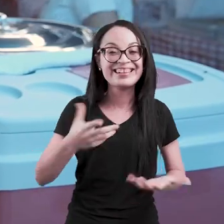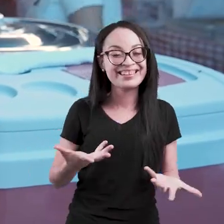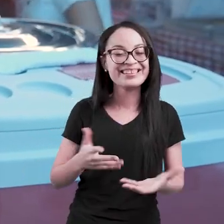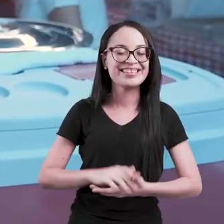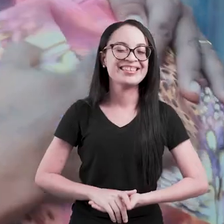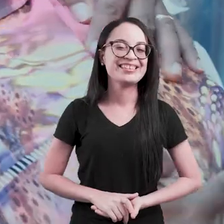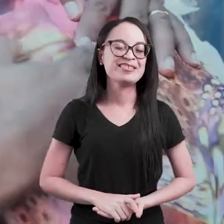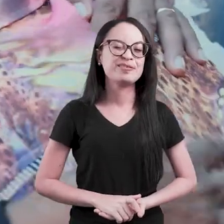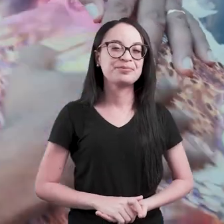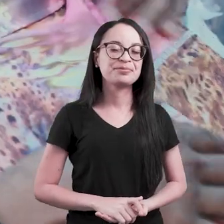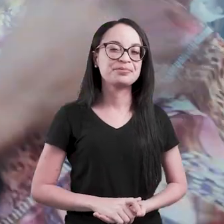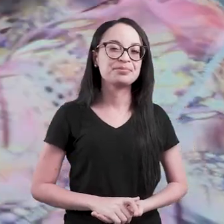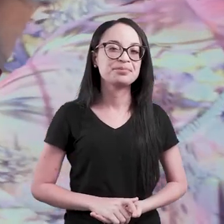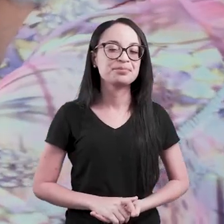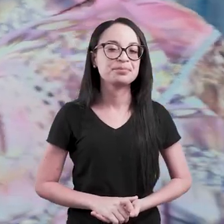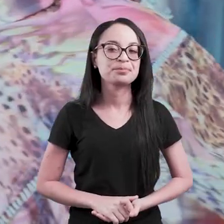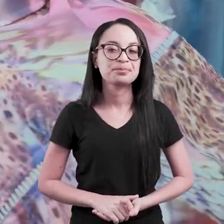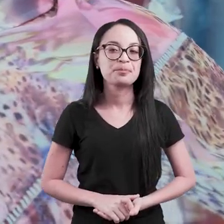dela.